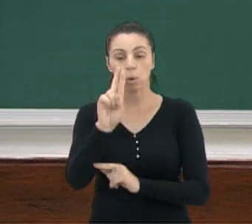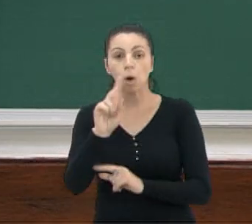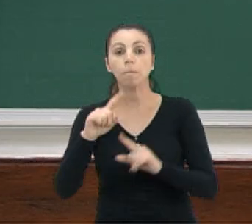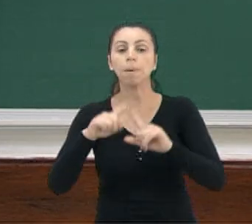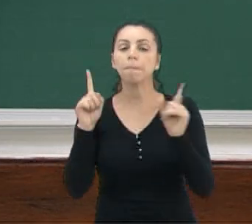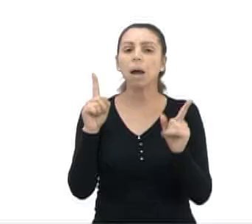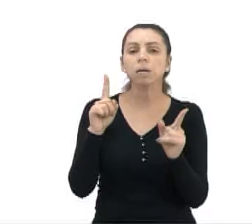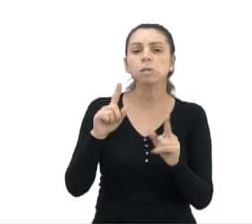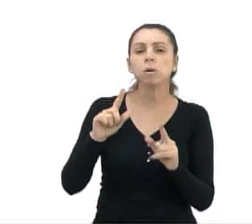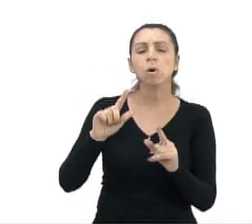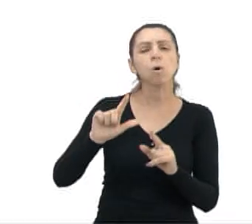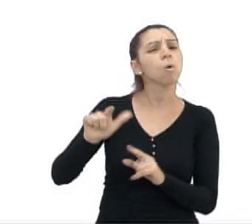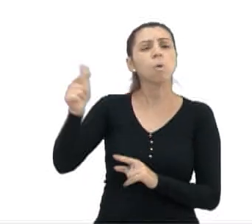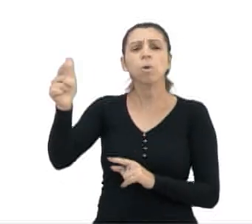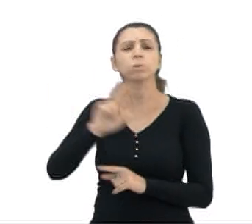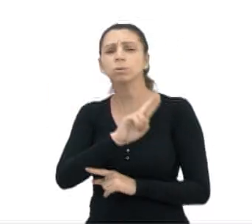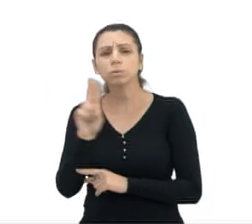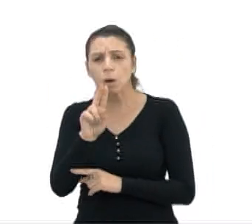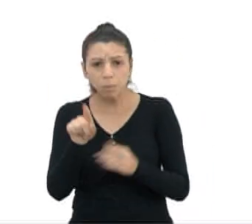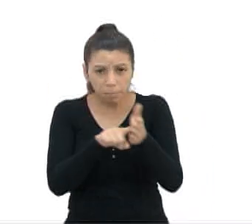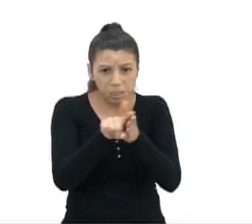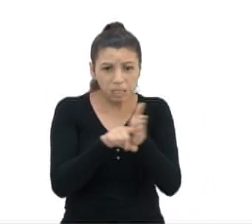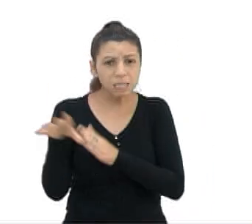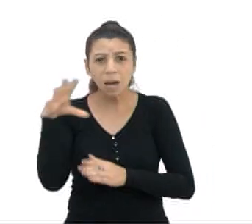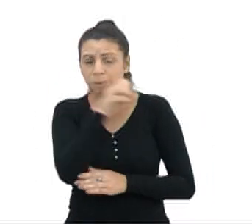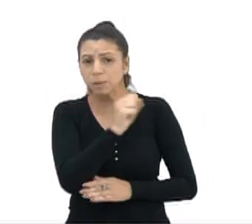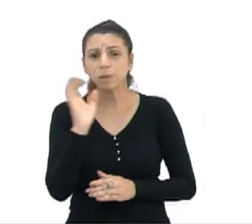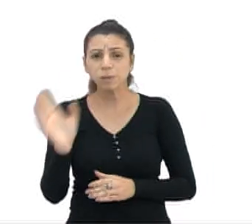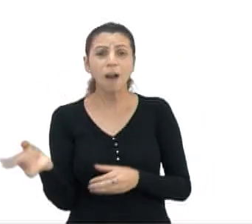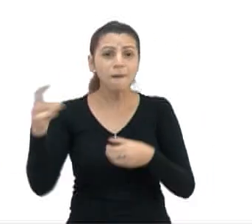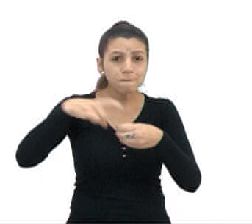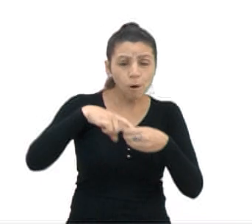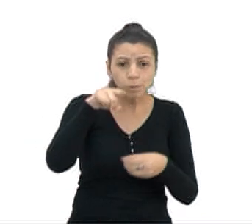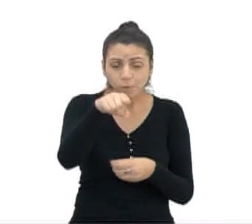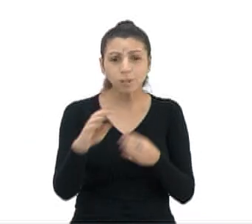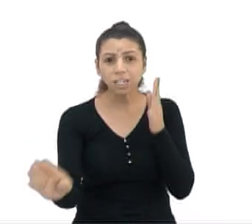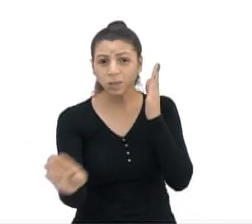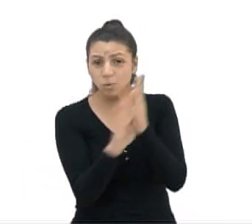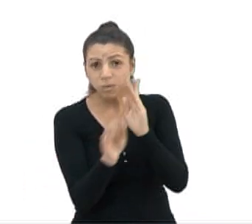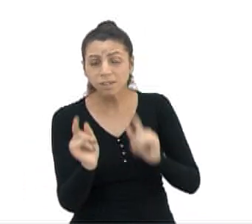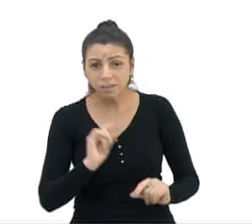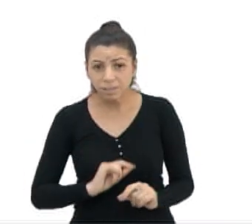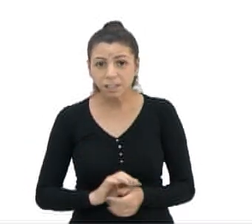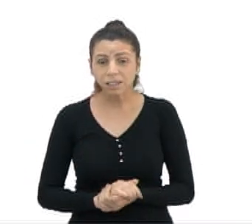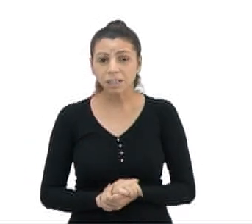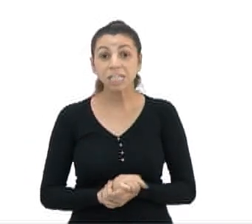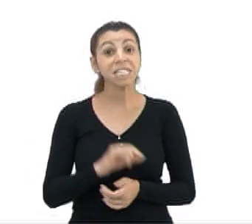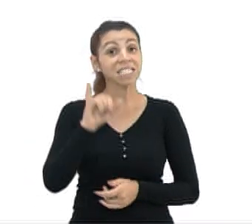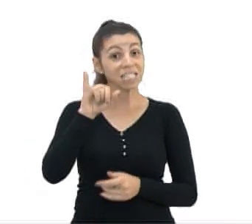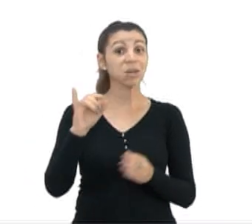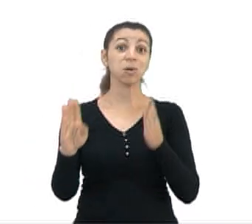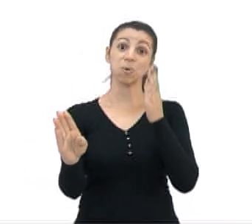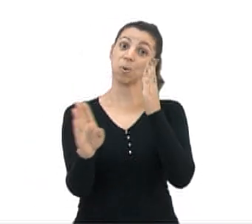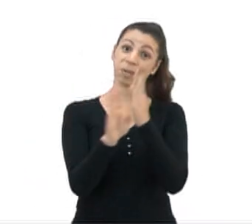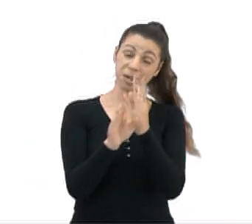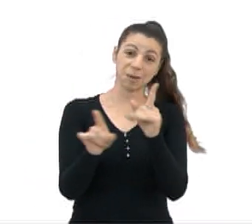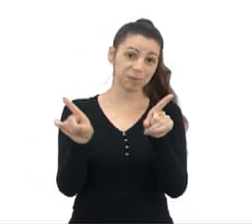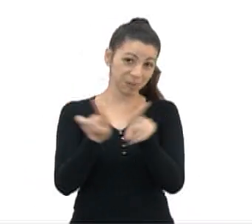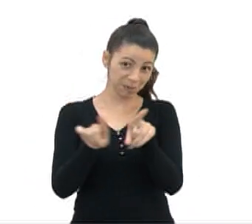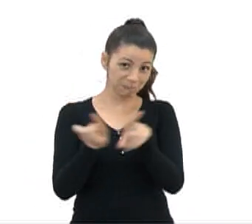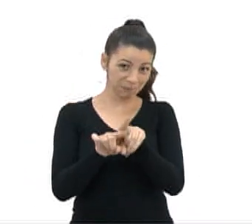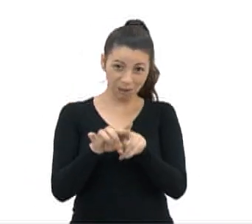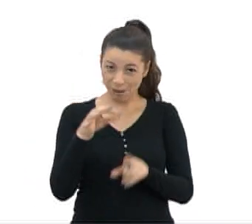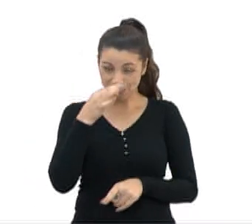coisas. Pesquisem aí rapidinho e a gente já volta para ver o que vocês encontraram e para ver se vocês encontraram aquilo que eu